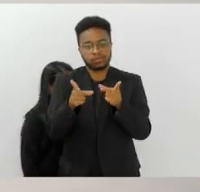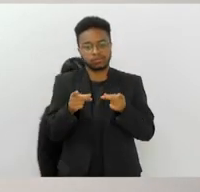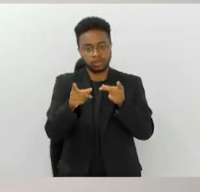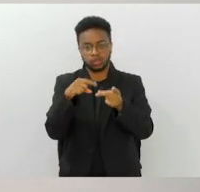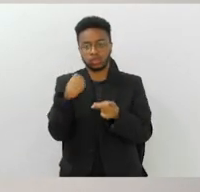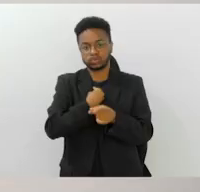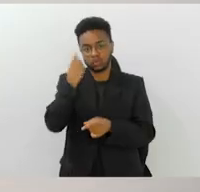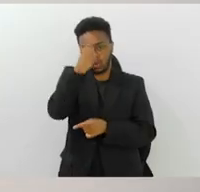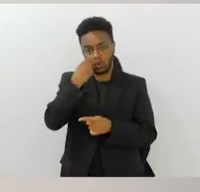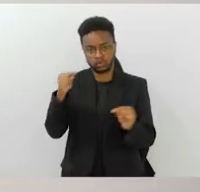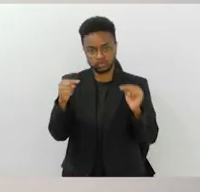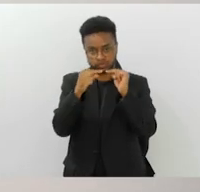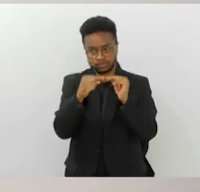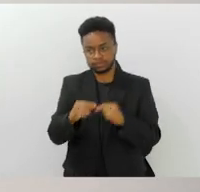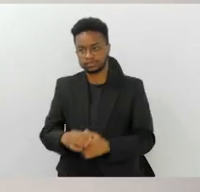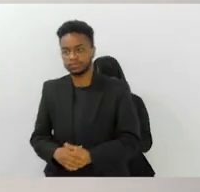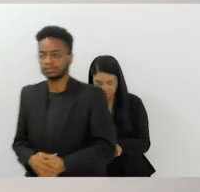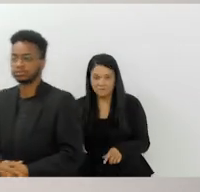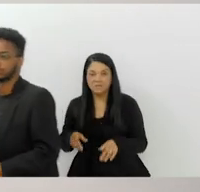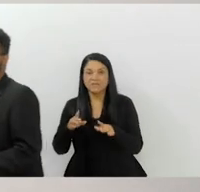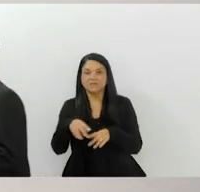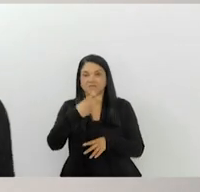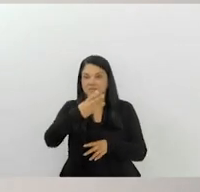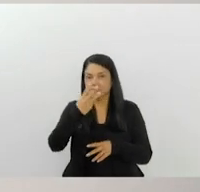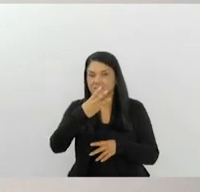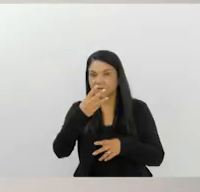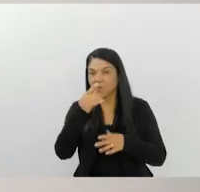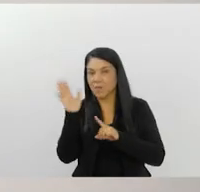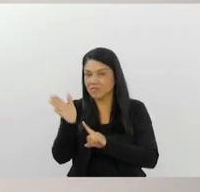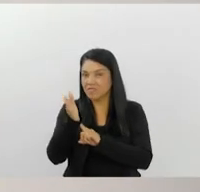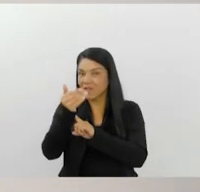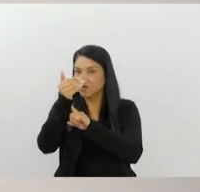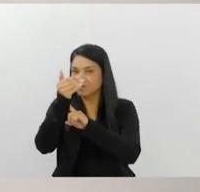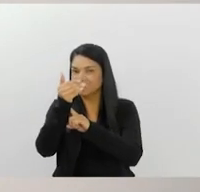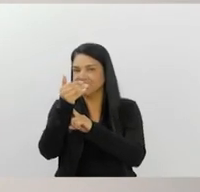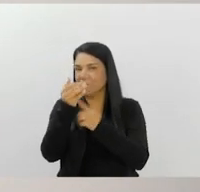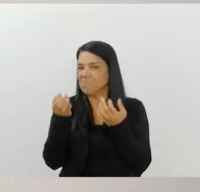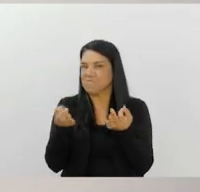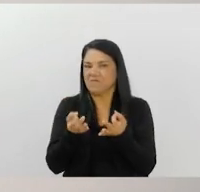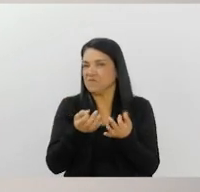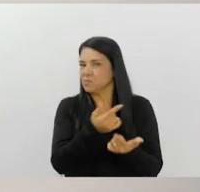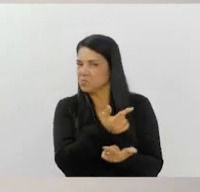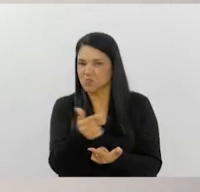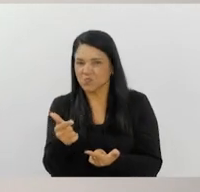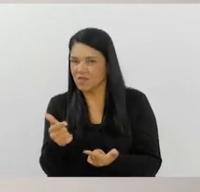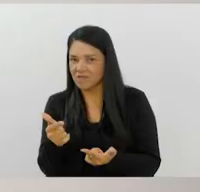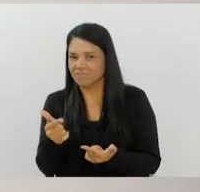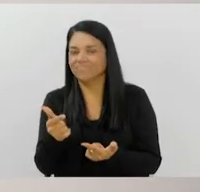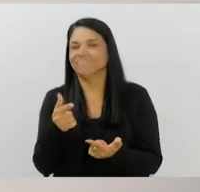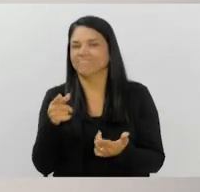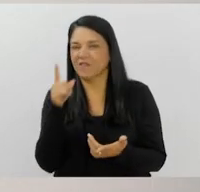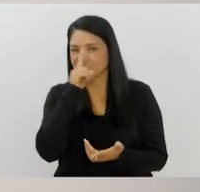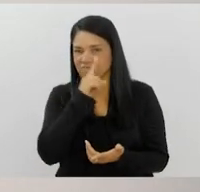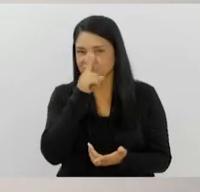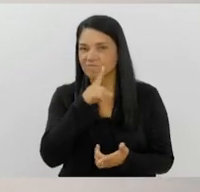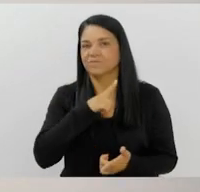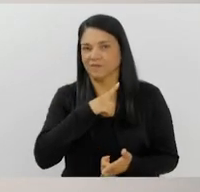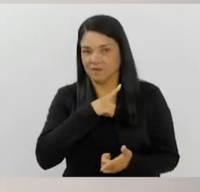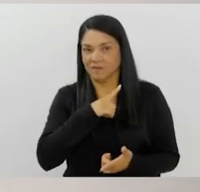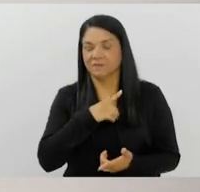rosto e terceiro que é uma tecnologia tendenciosa imperfeita dada a alta taxa de erro